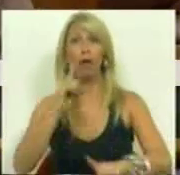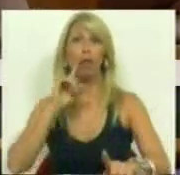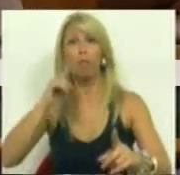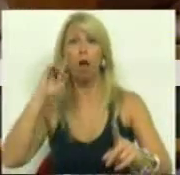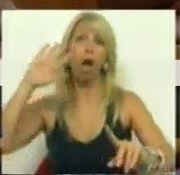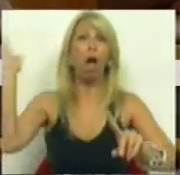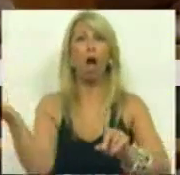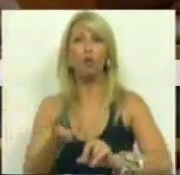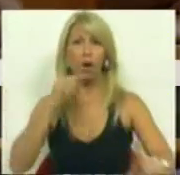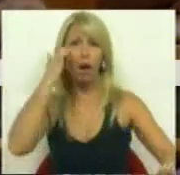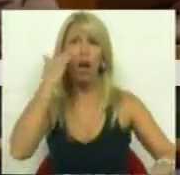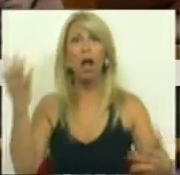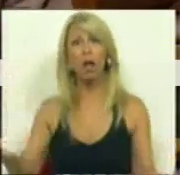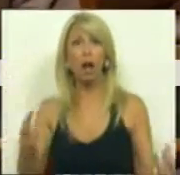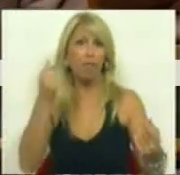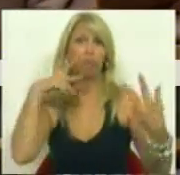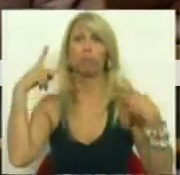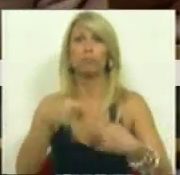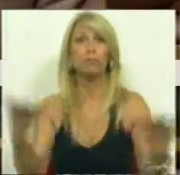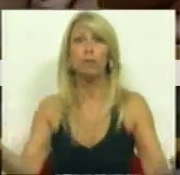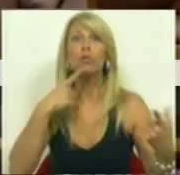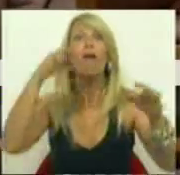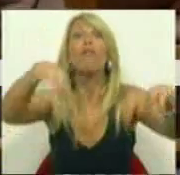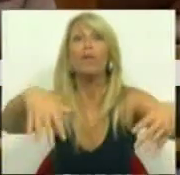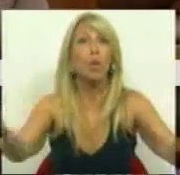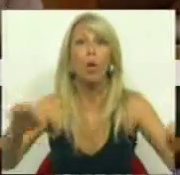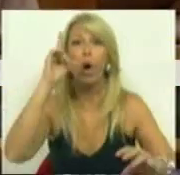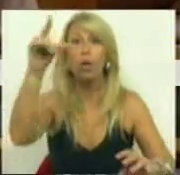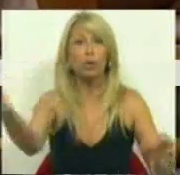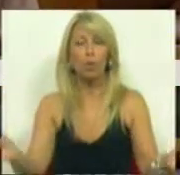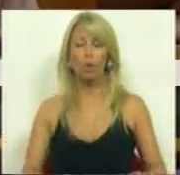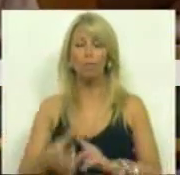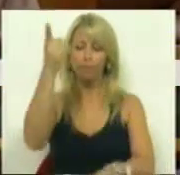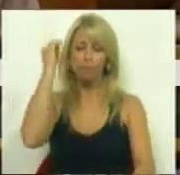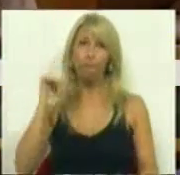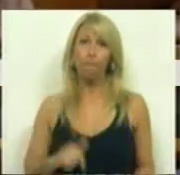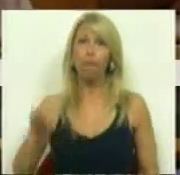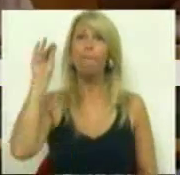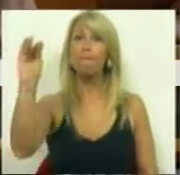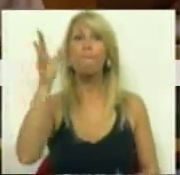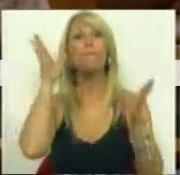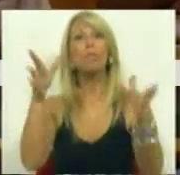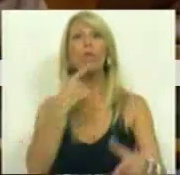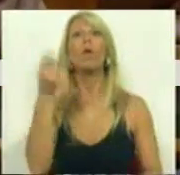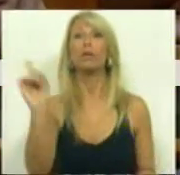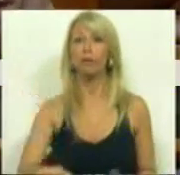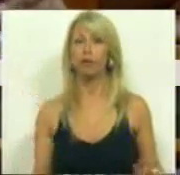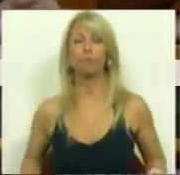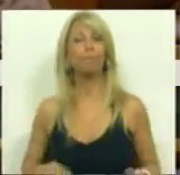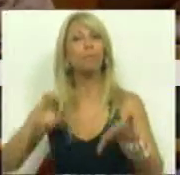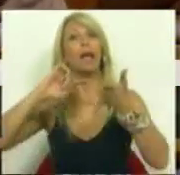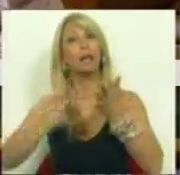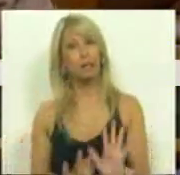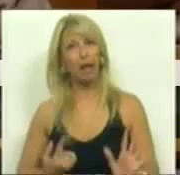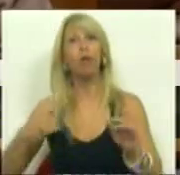austeridade sem qualquer horizonte. Ontem aqui chamámos a atenção mais uma vez, é necessário